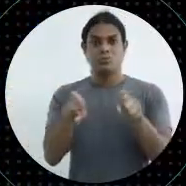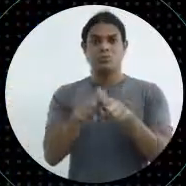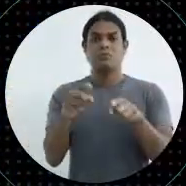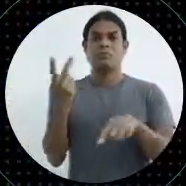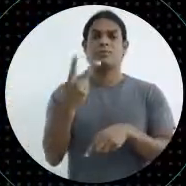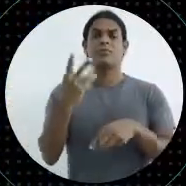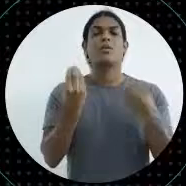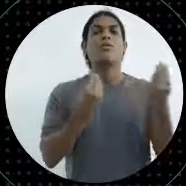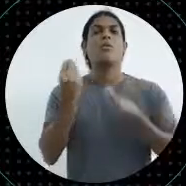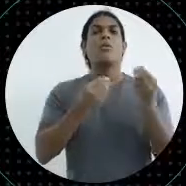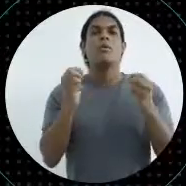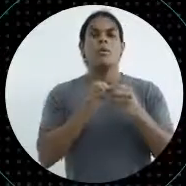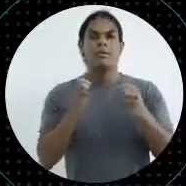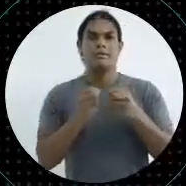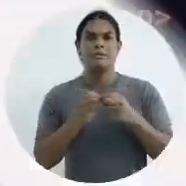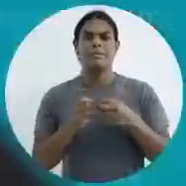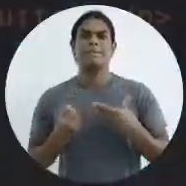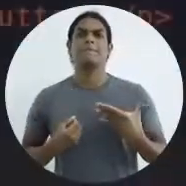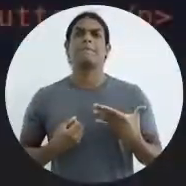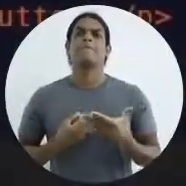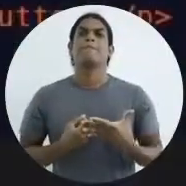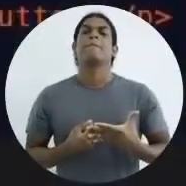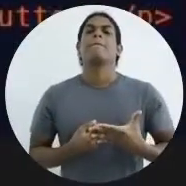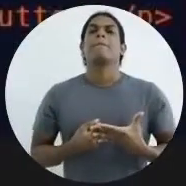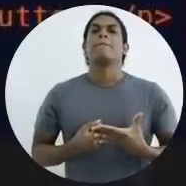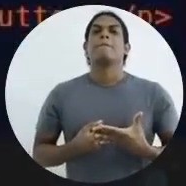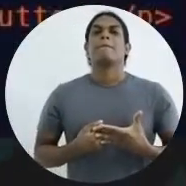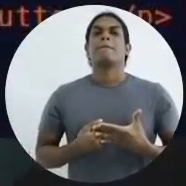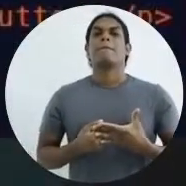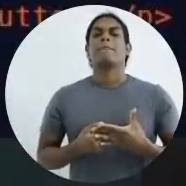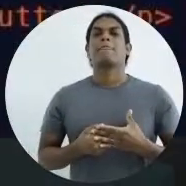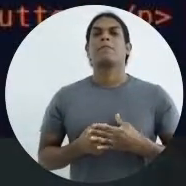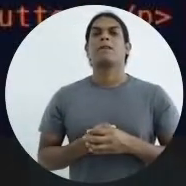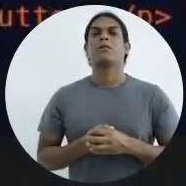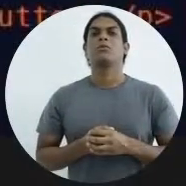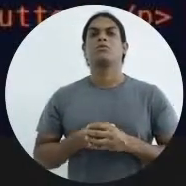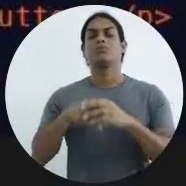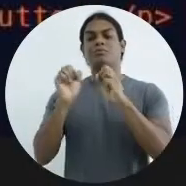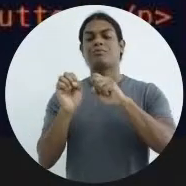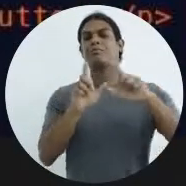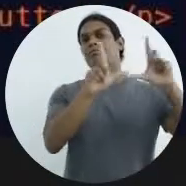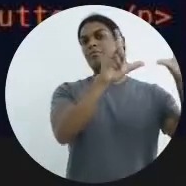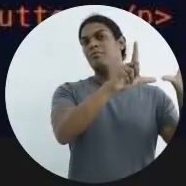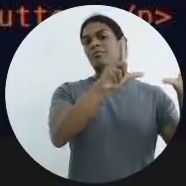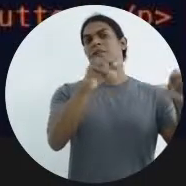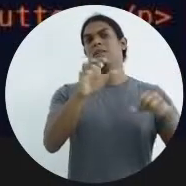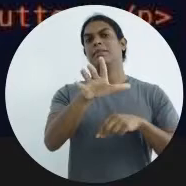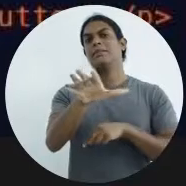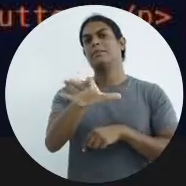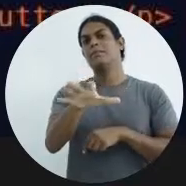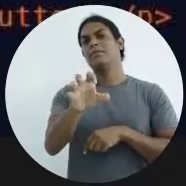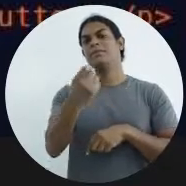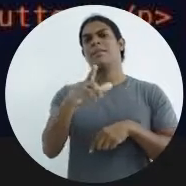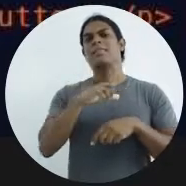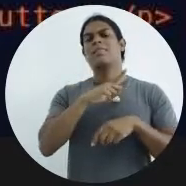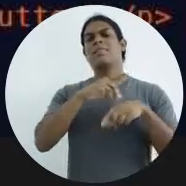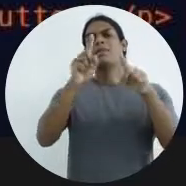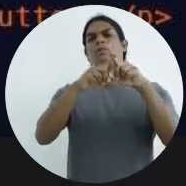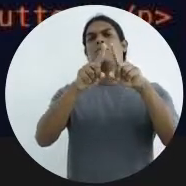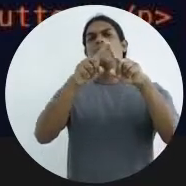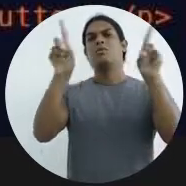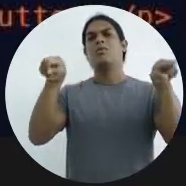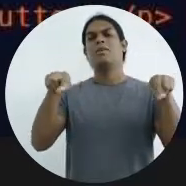como é que você faz isso? Aí no slide, linkando com o documento HTML, você vai ver o retângulo amarelo